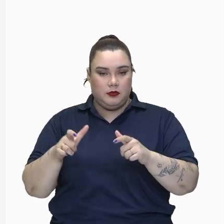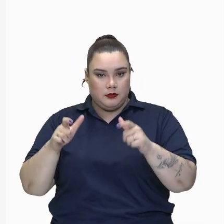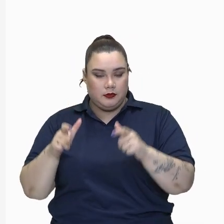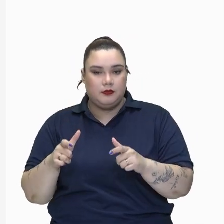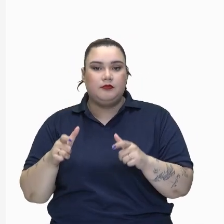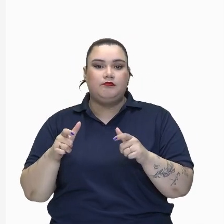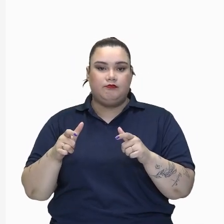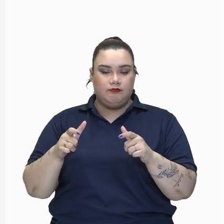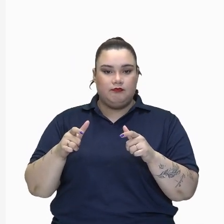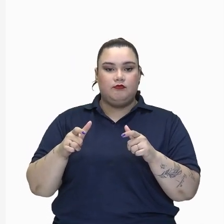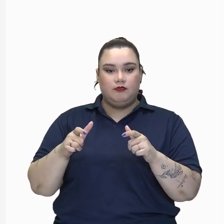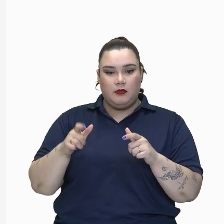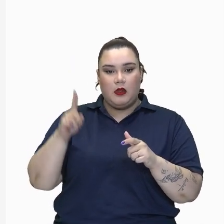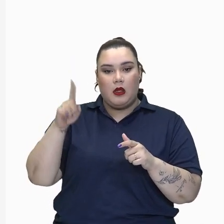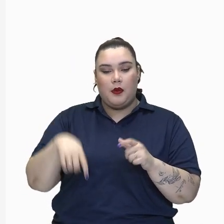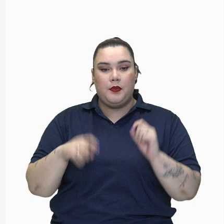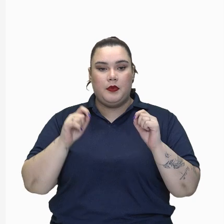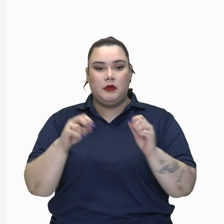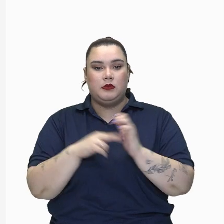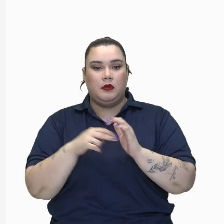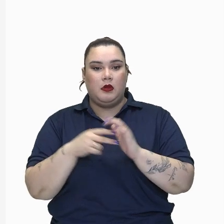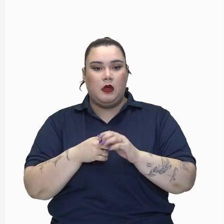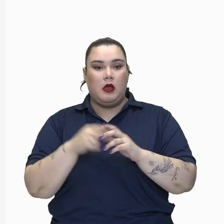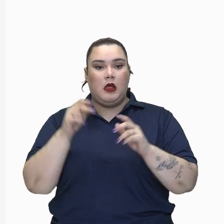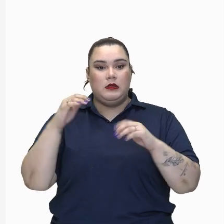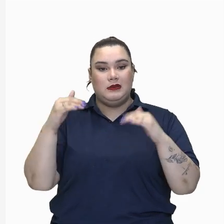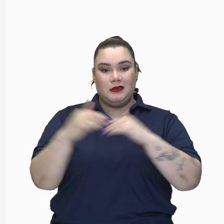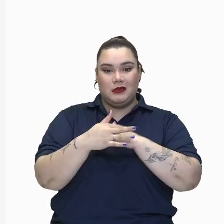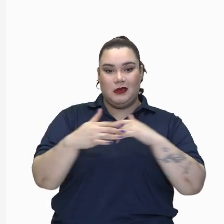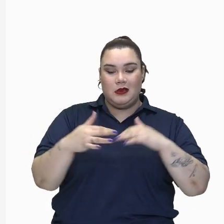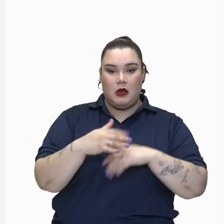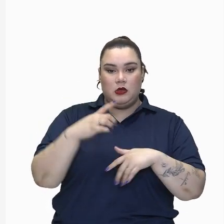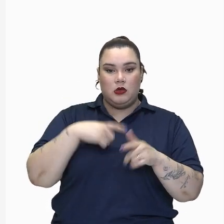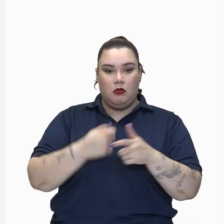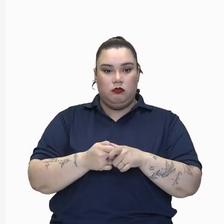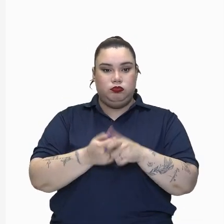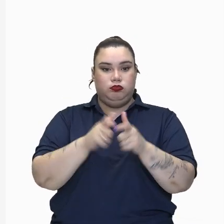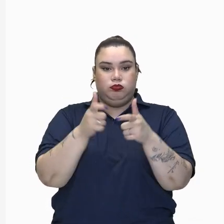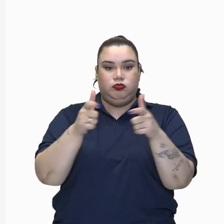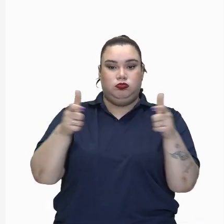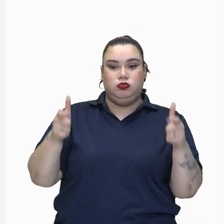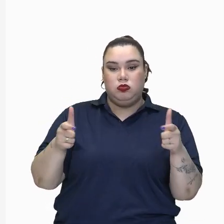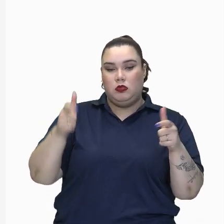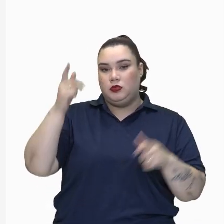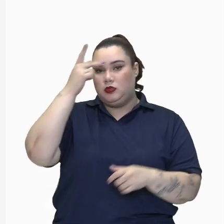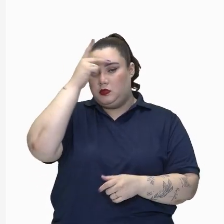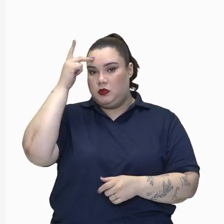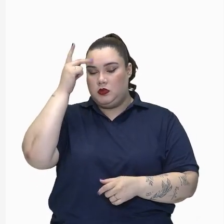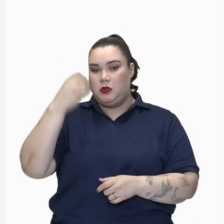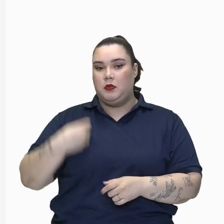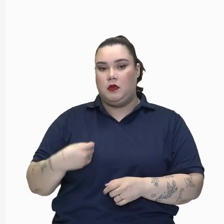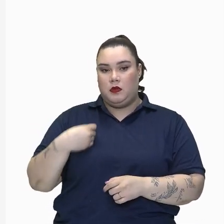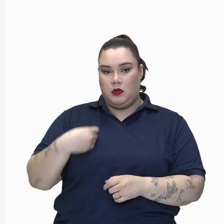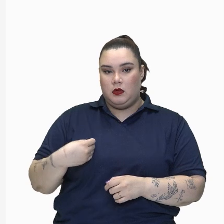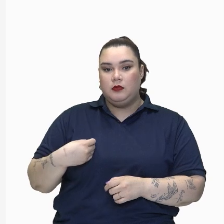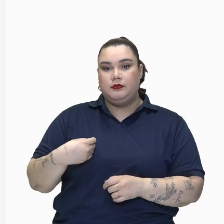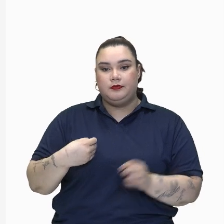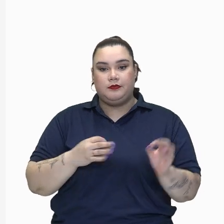muito intensa, ou seja, são cidades com mais de 1 milhão de habitantes.